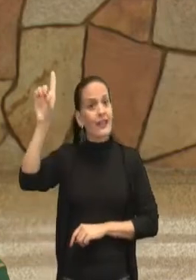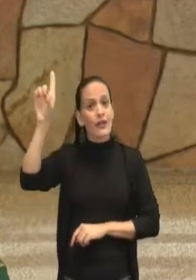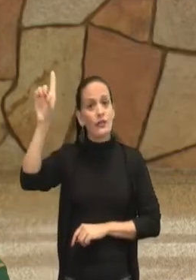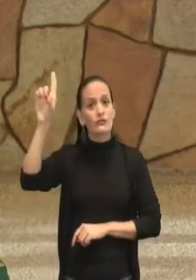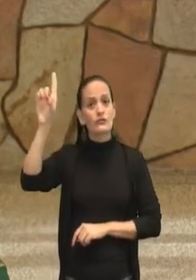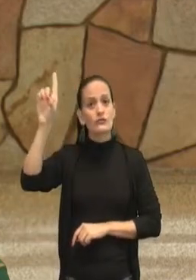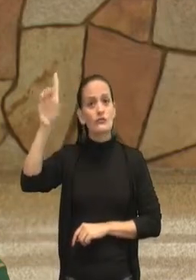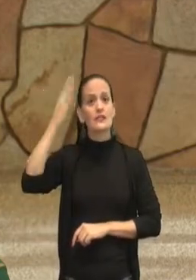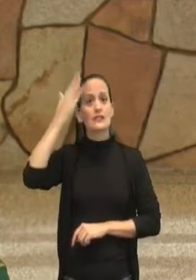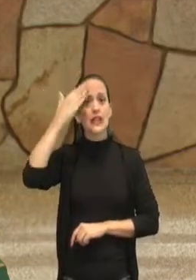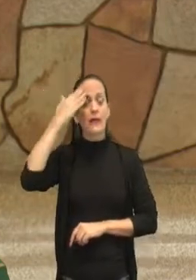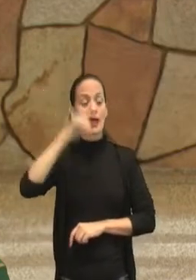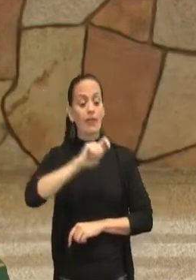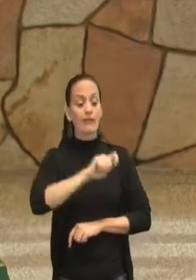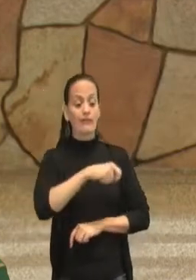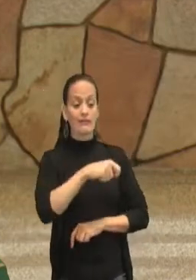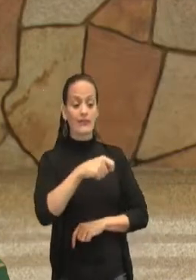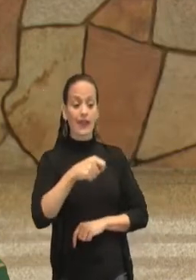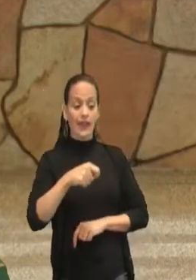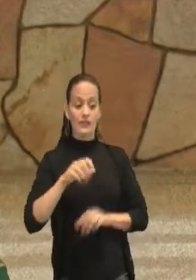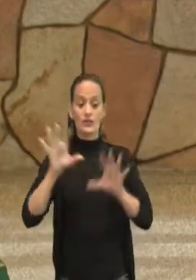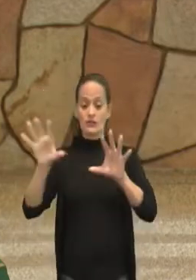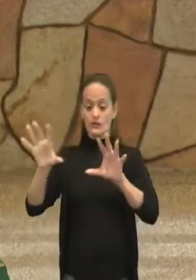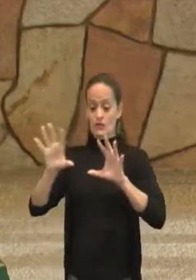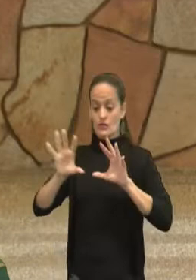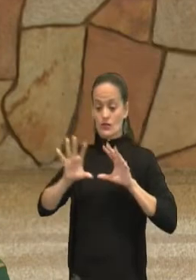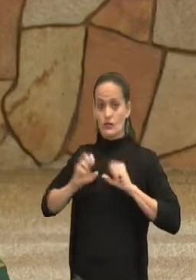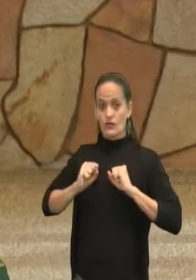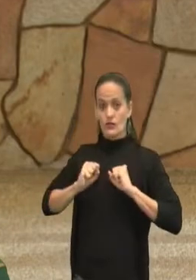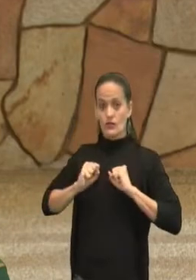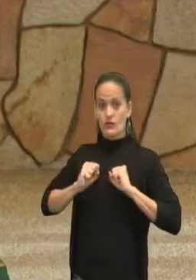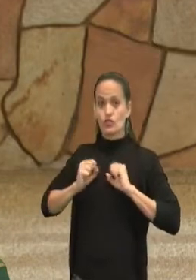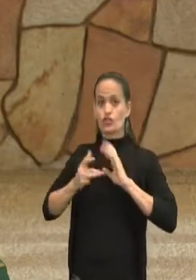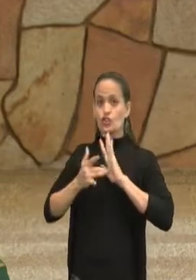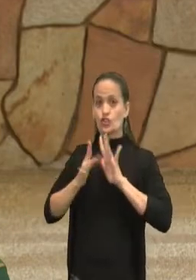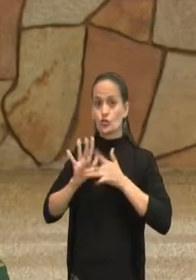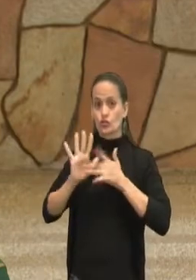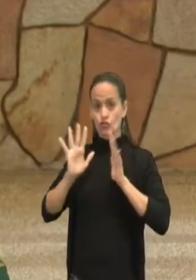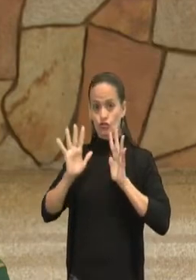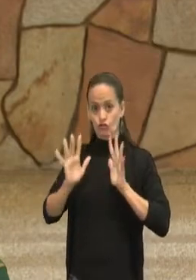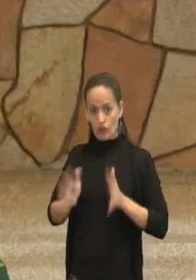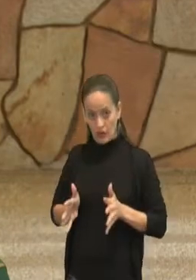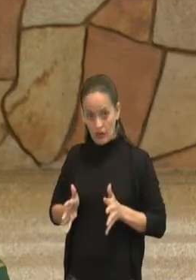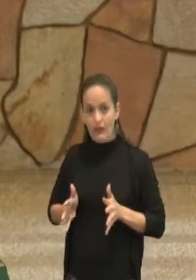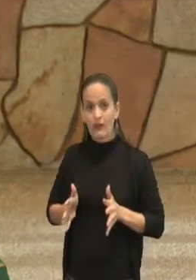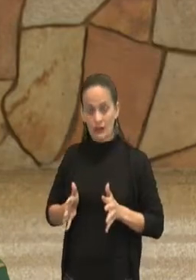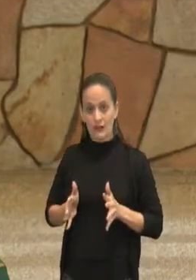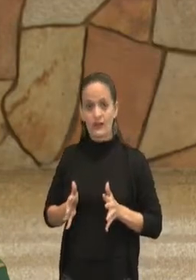recebem, aqueles que creem em Cristo, somente esses serão salvos.